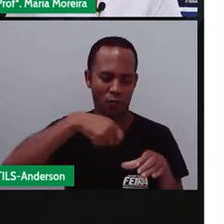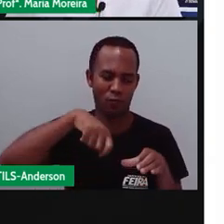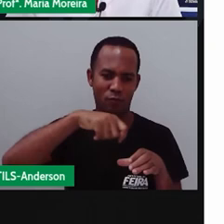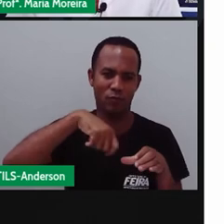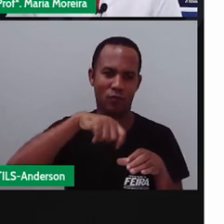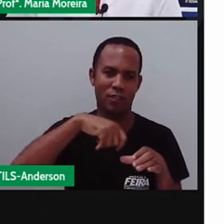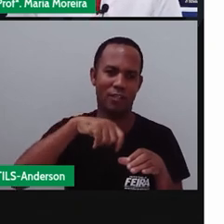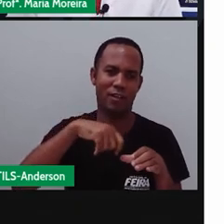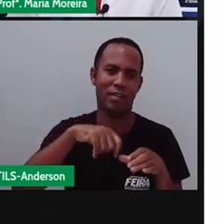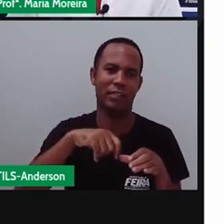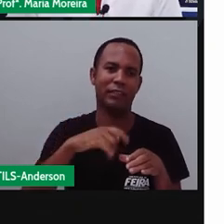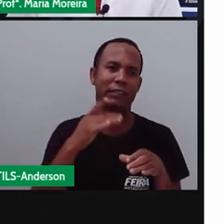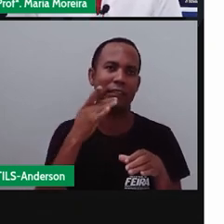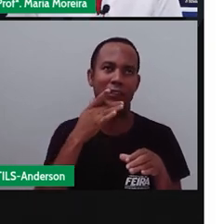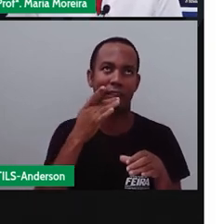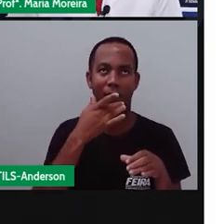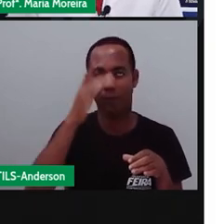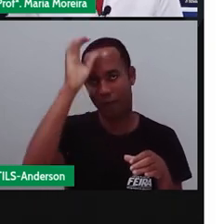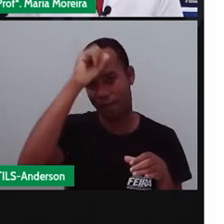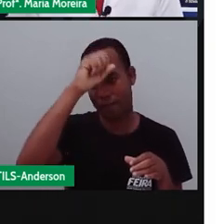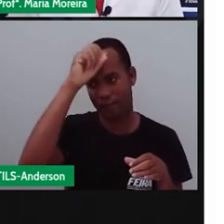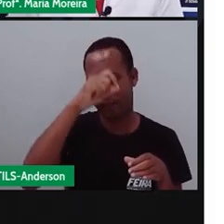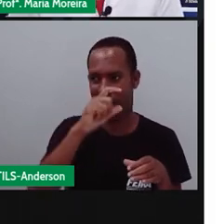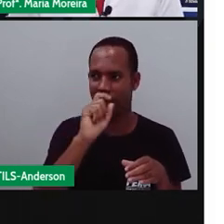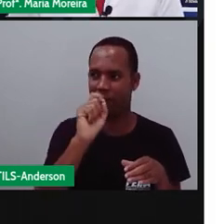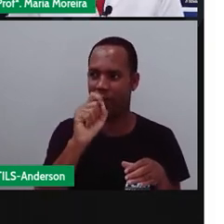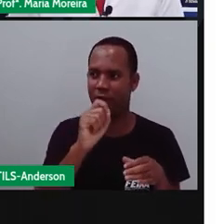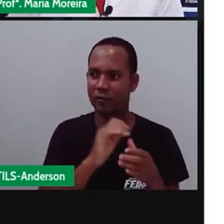Não, mas tem alguma coisa que você quer aprender a fazer.